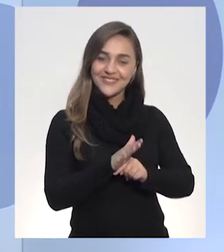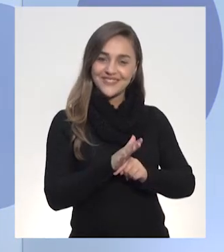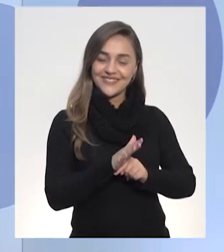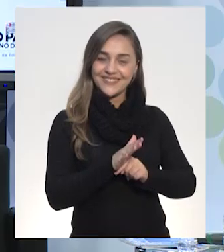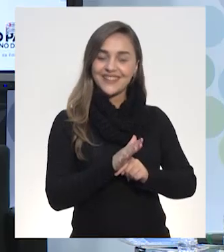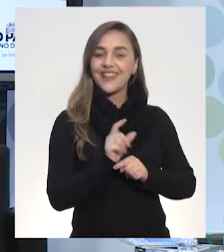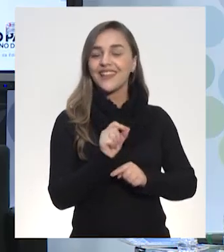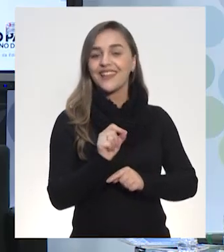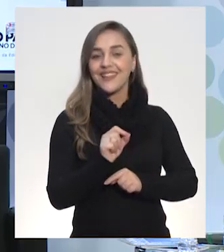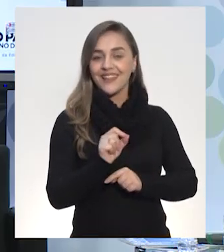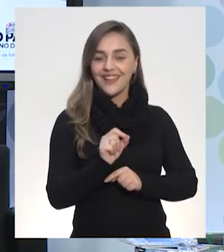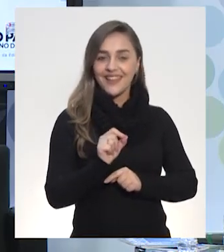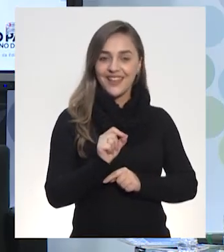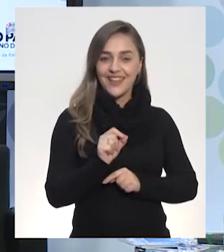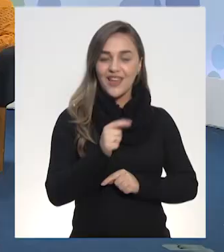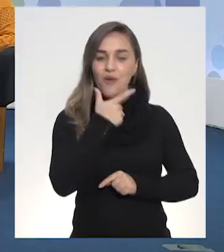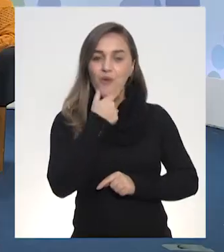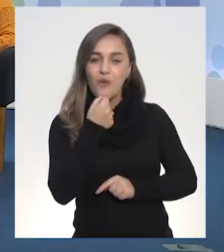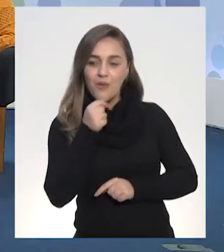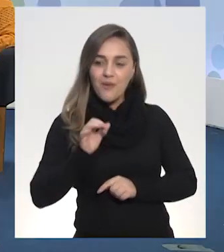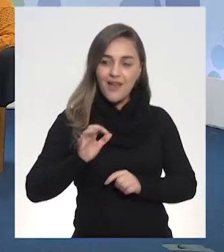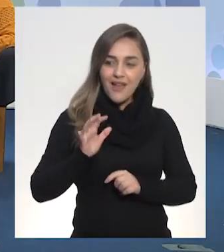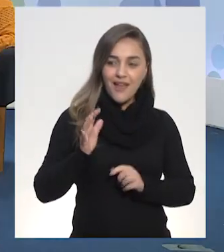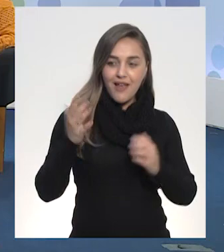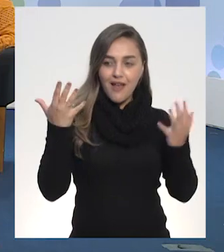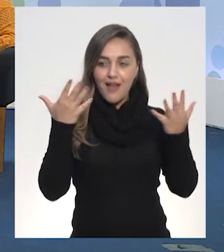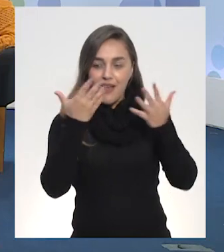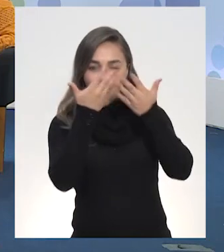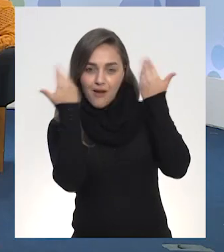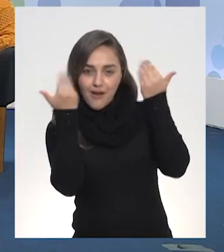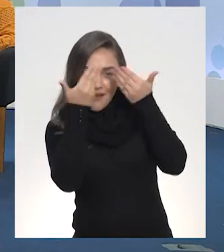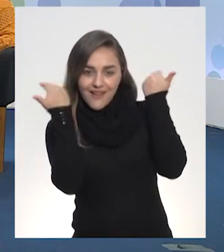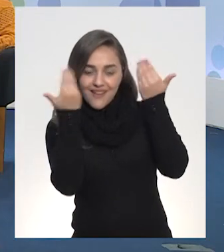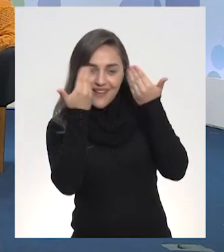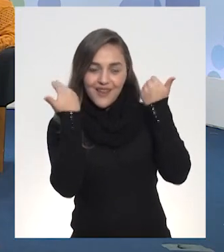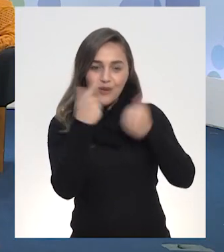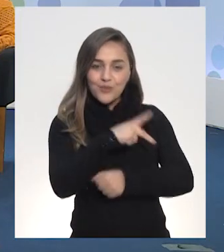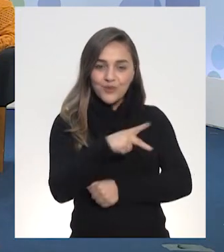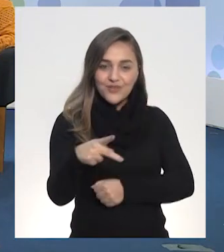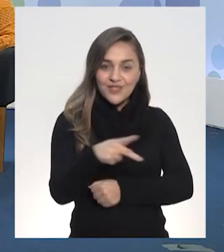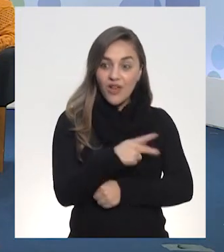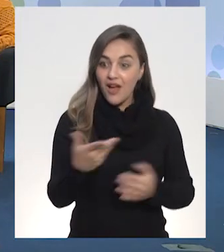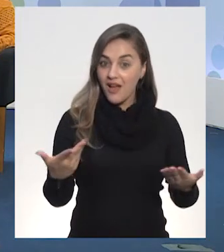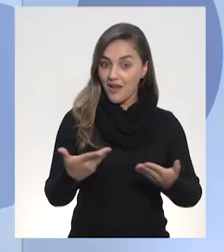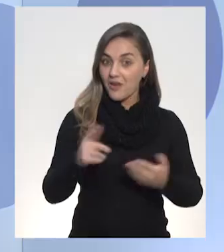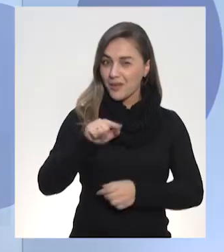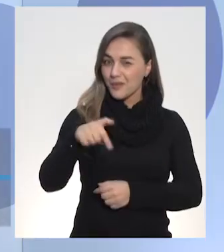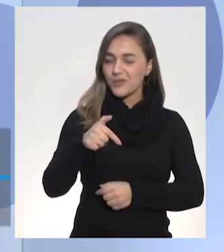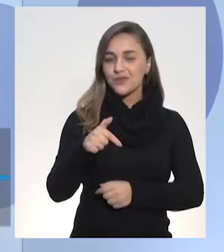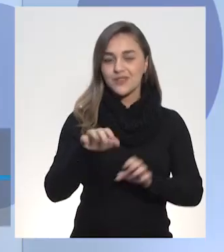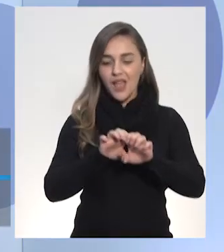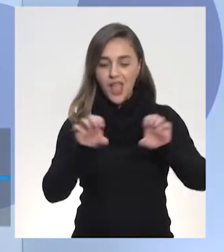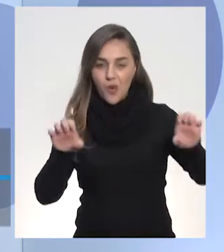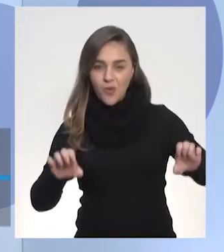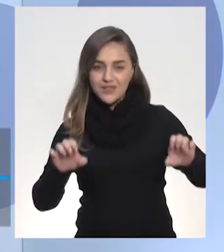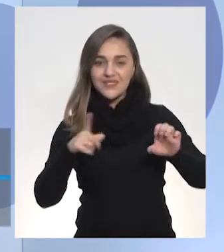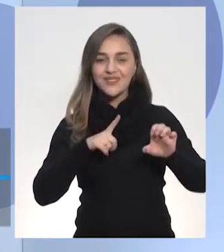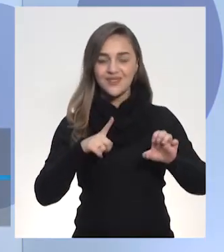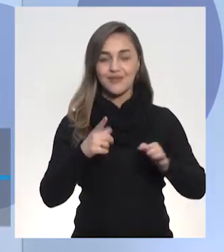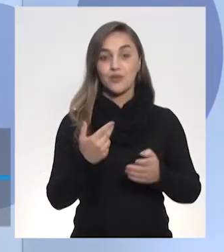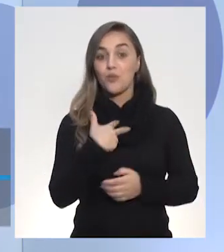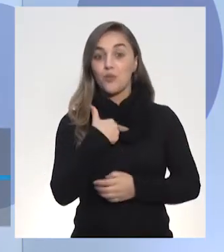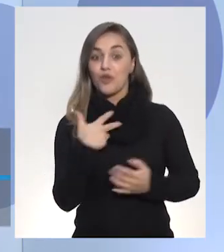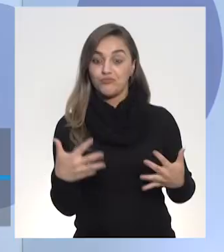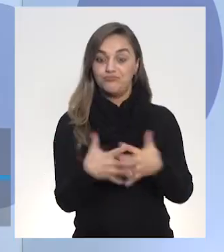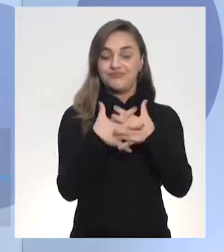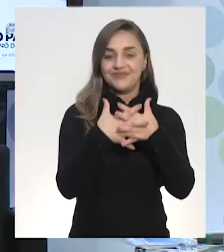Homem-Aranha. do Miranha, do Miranha da matemática, né? Então daqui a pouco você vai falar de equações aí, Antônia. Não posso confundir a aula.